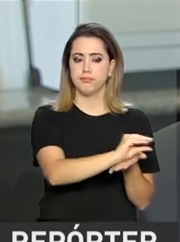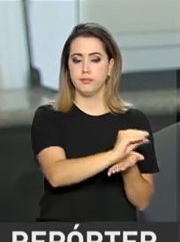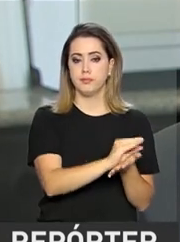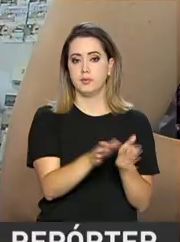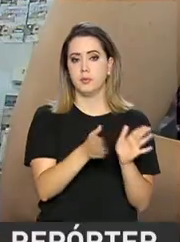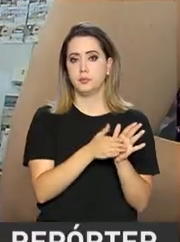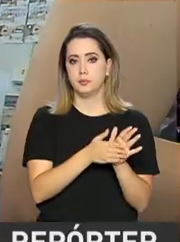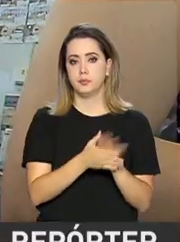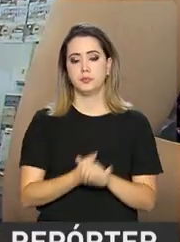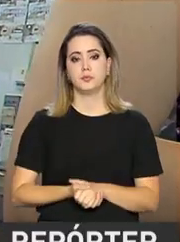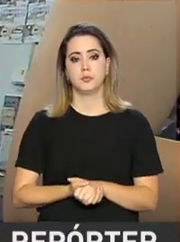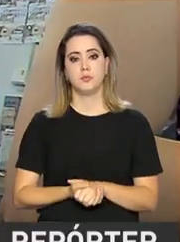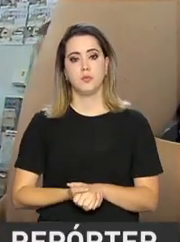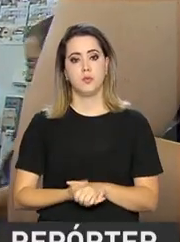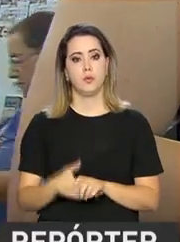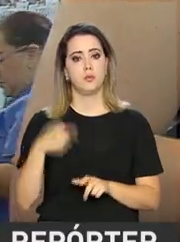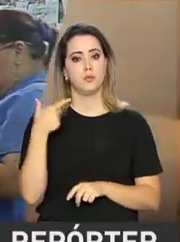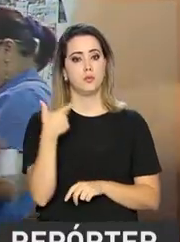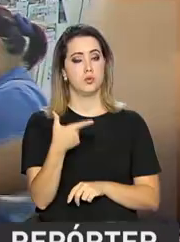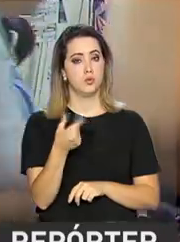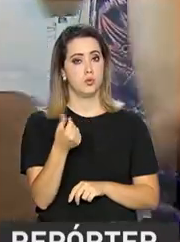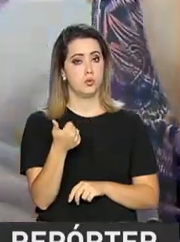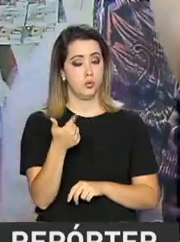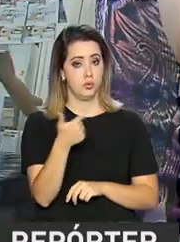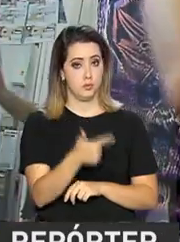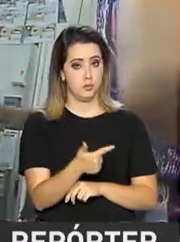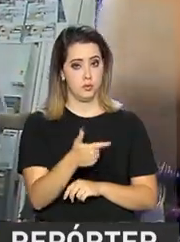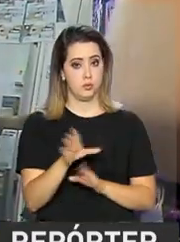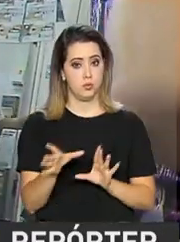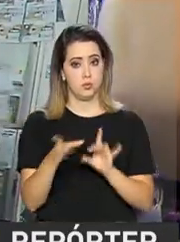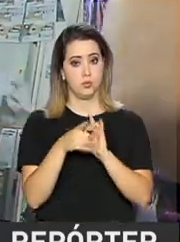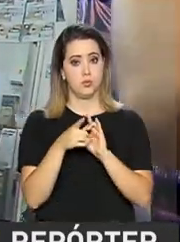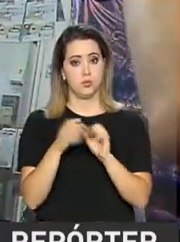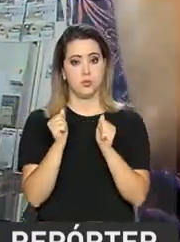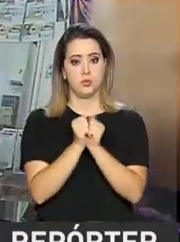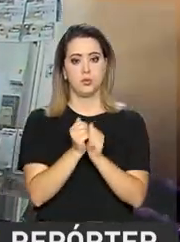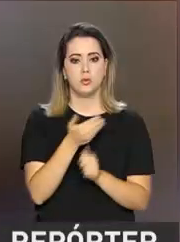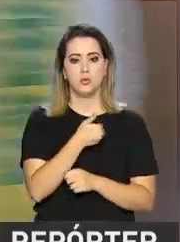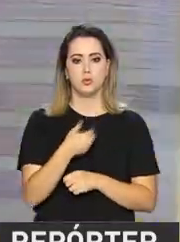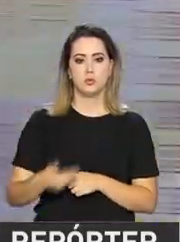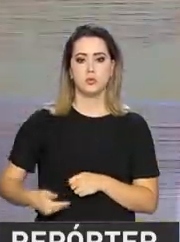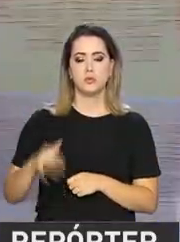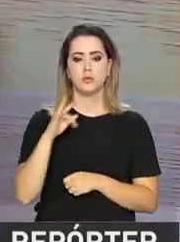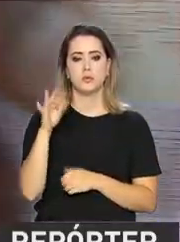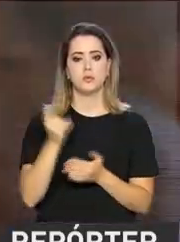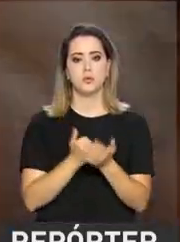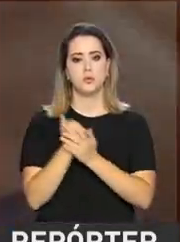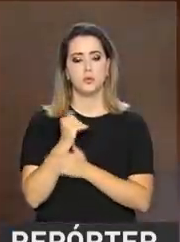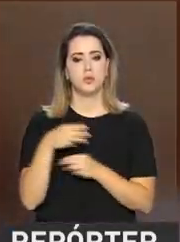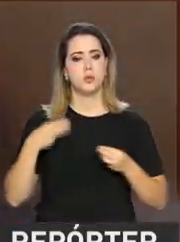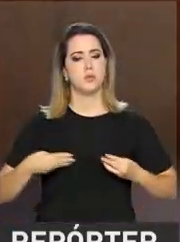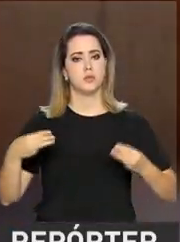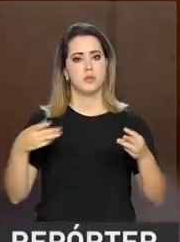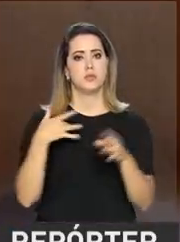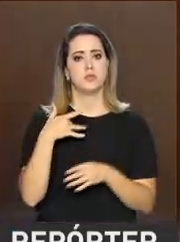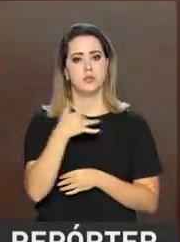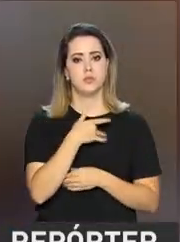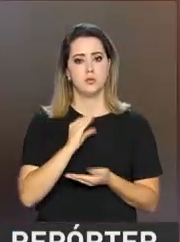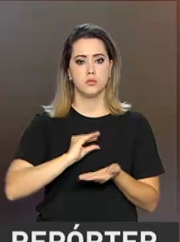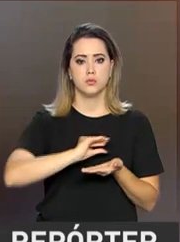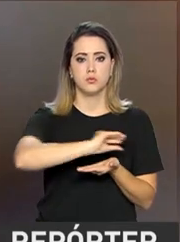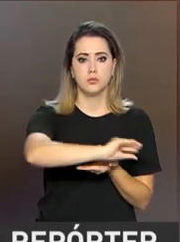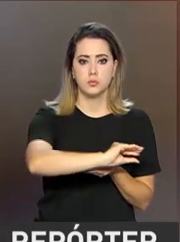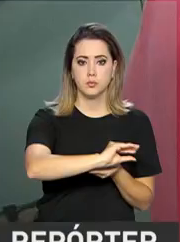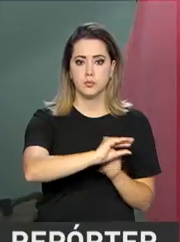sua proposta. Desde 2012, quando a parceria com a Caixa Econômica Federal começou, o Ministério da Saúde repassa para essas